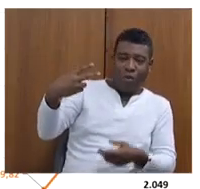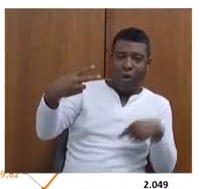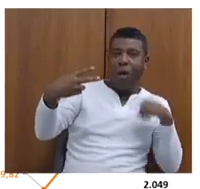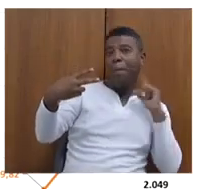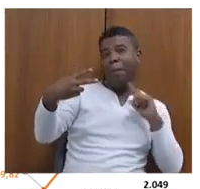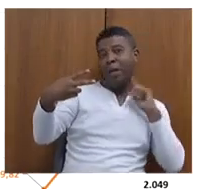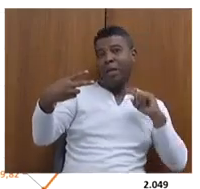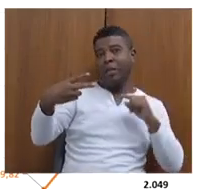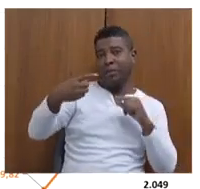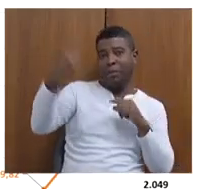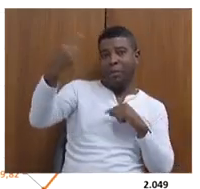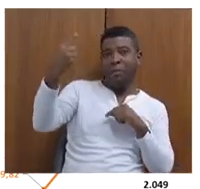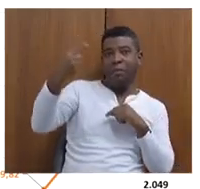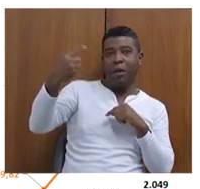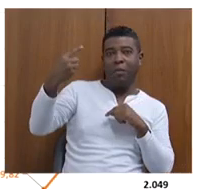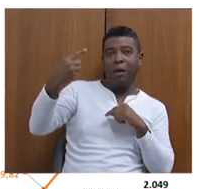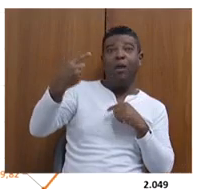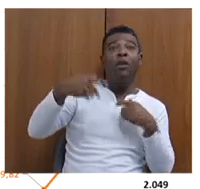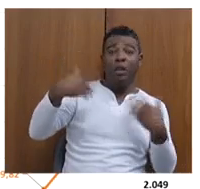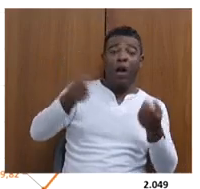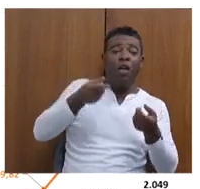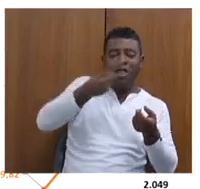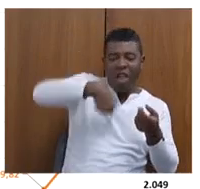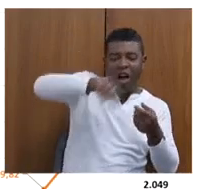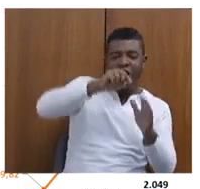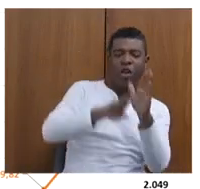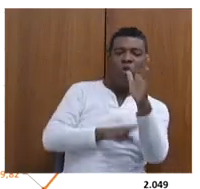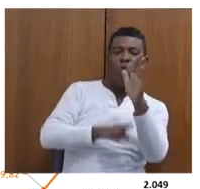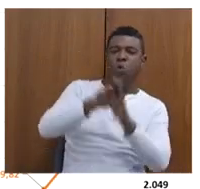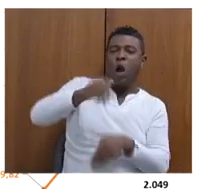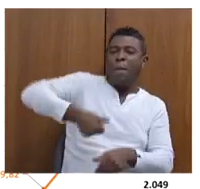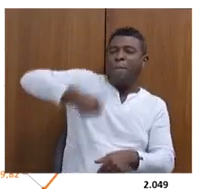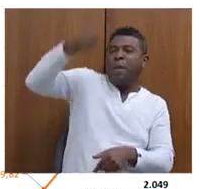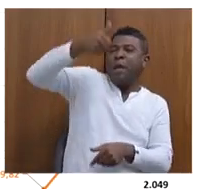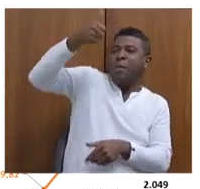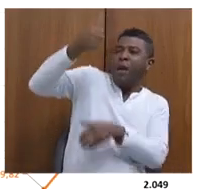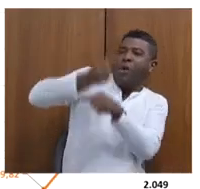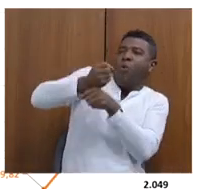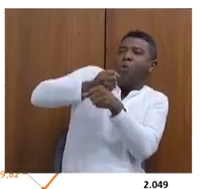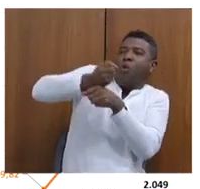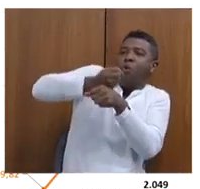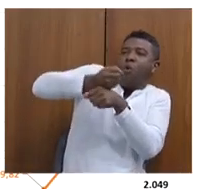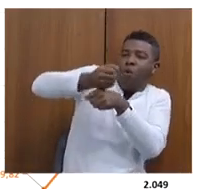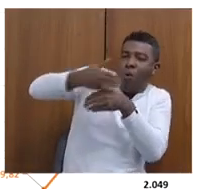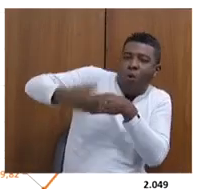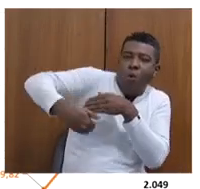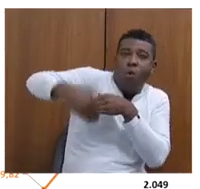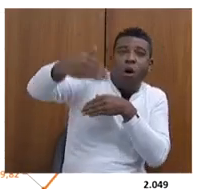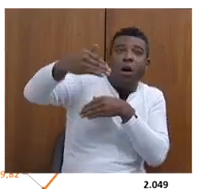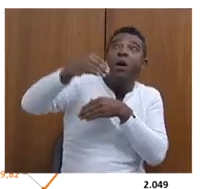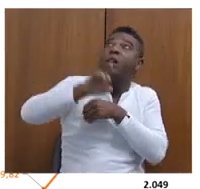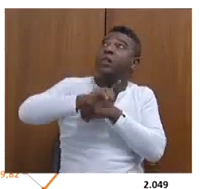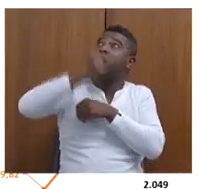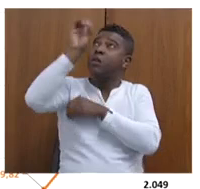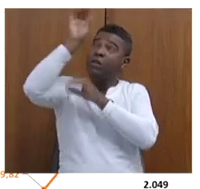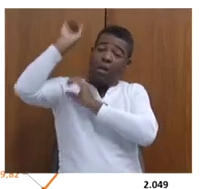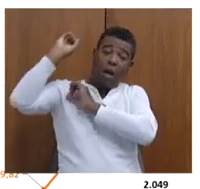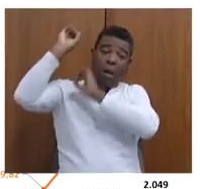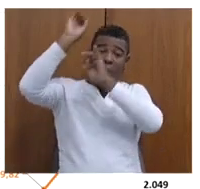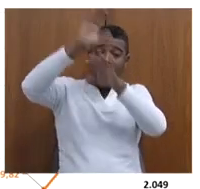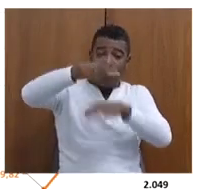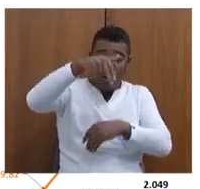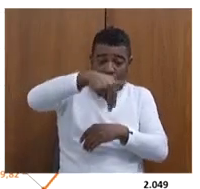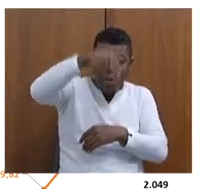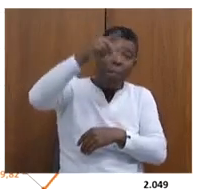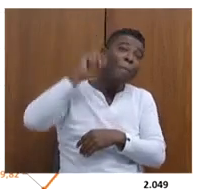estaremos ainda pole position durante muitos anos Deus abençoou o norte de Minas abençoou o nosso